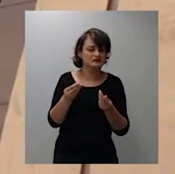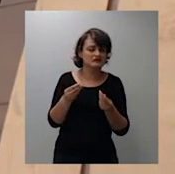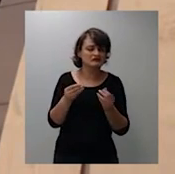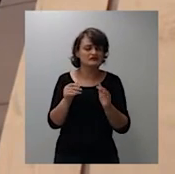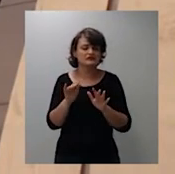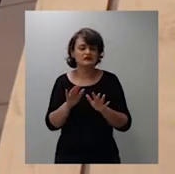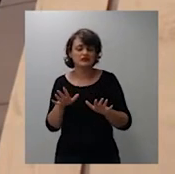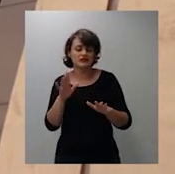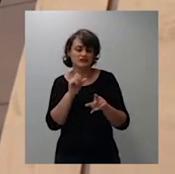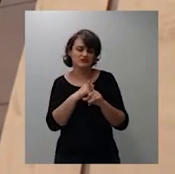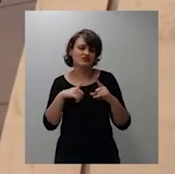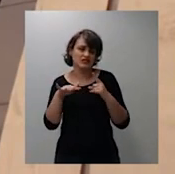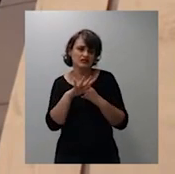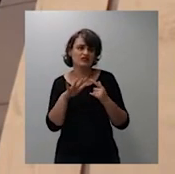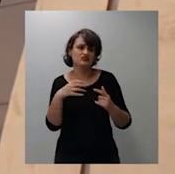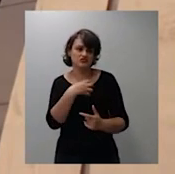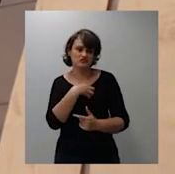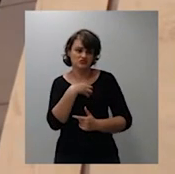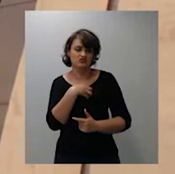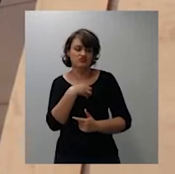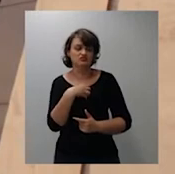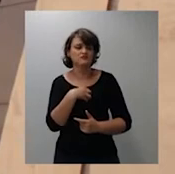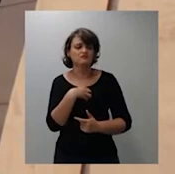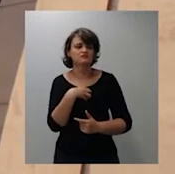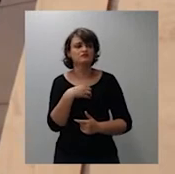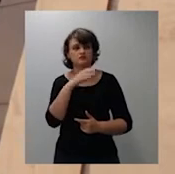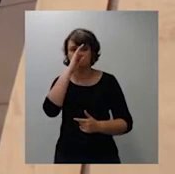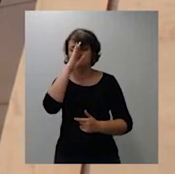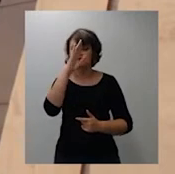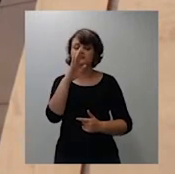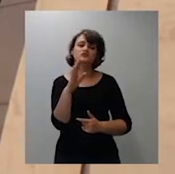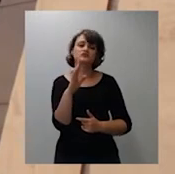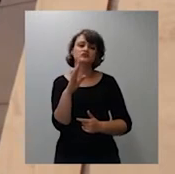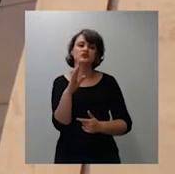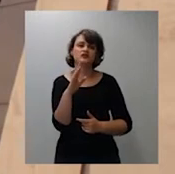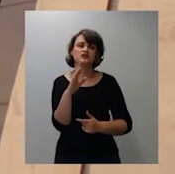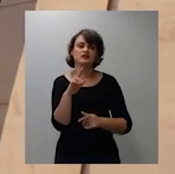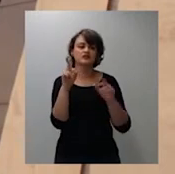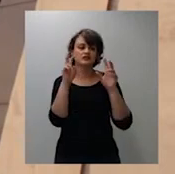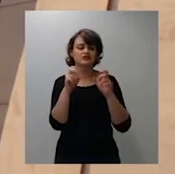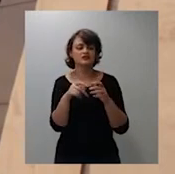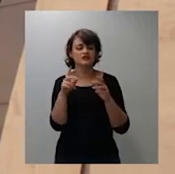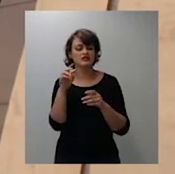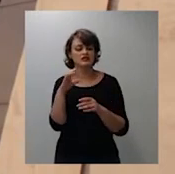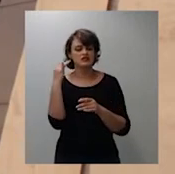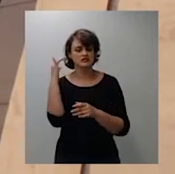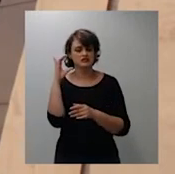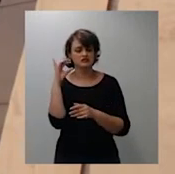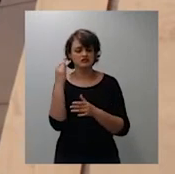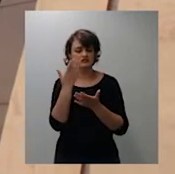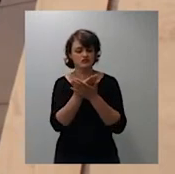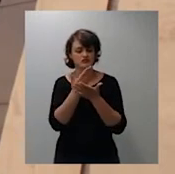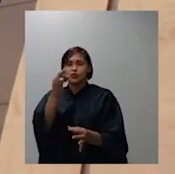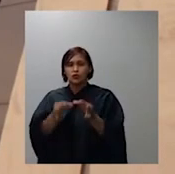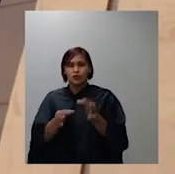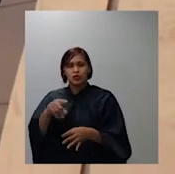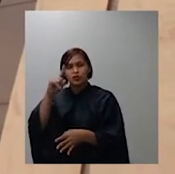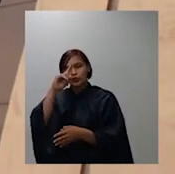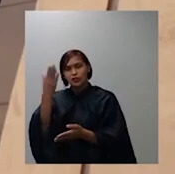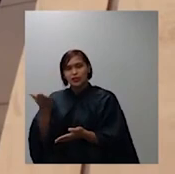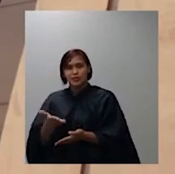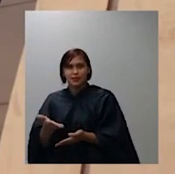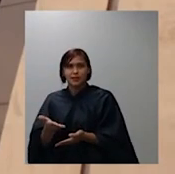sociedade o e sobretudo os quais a ciência jurídica é capaz de apresentar um caminho viável